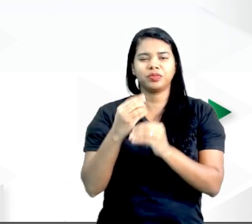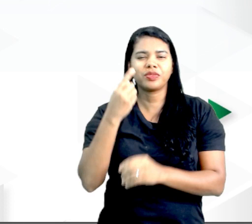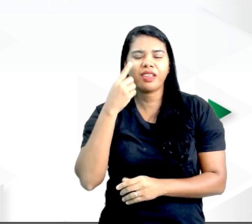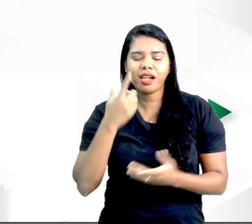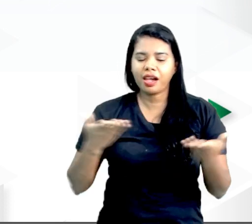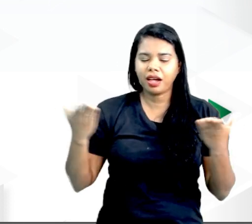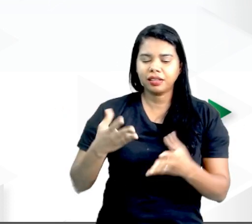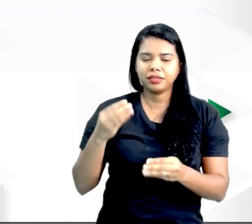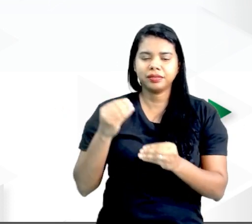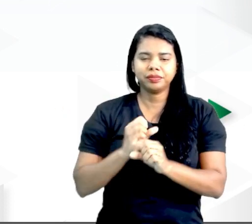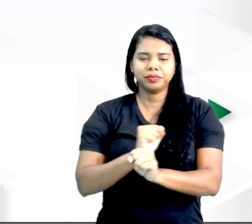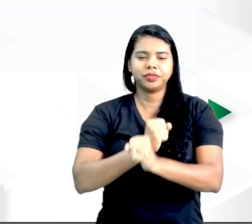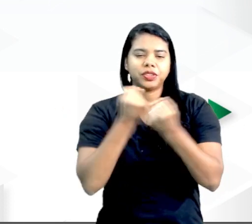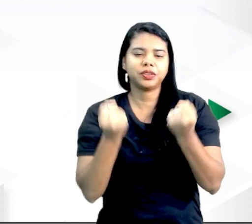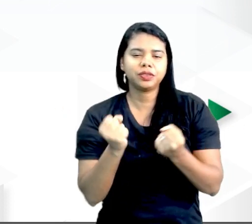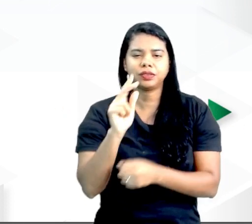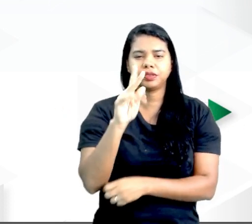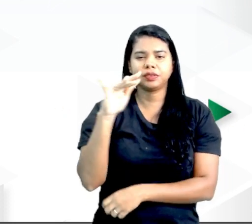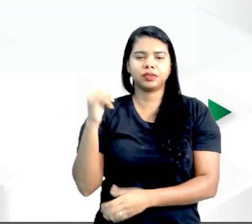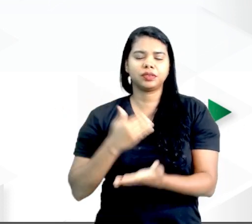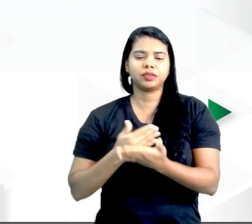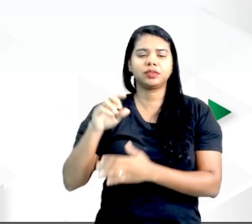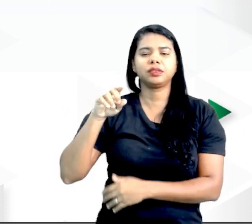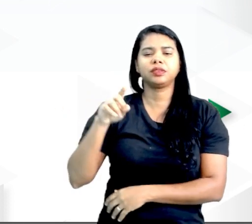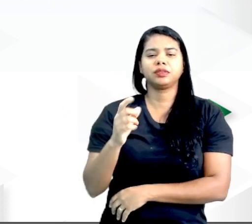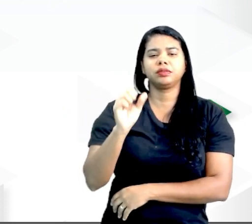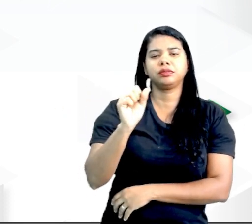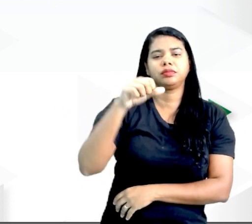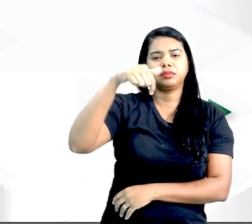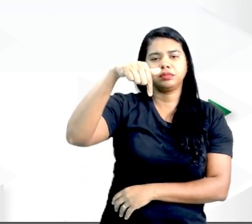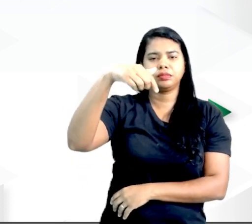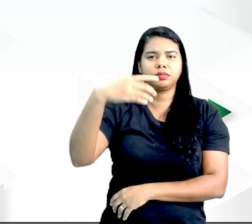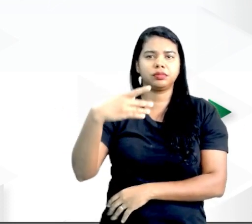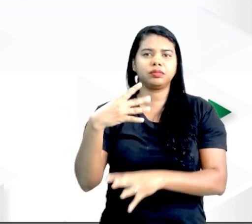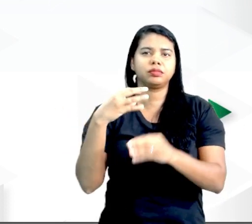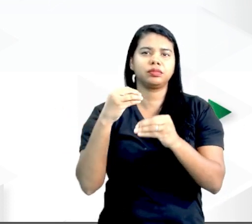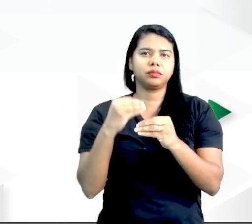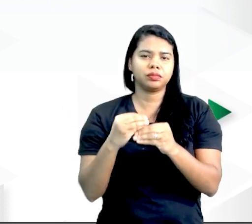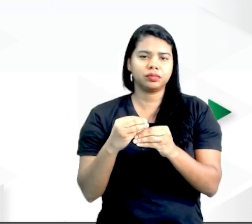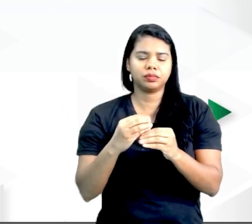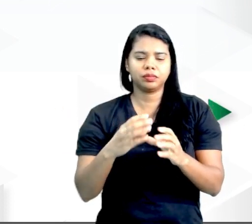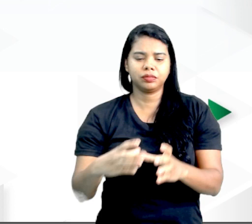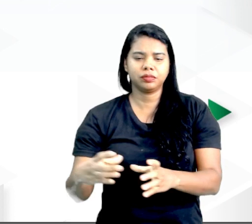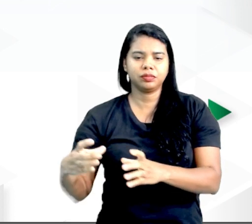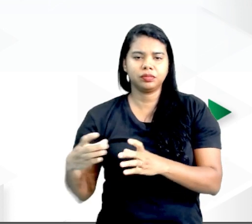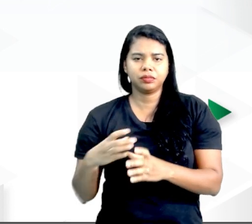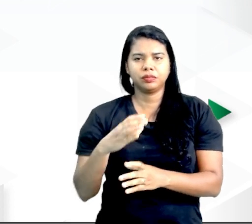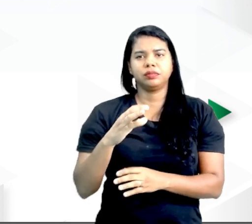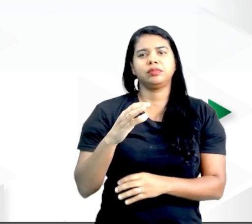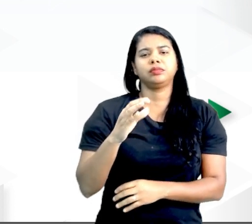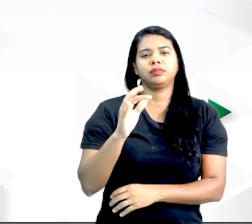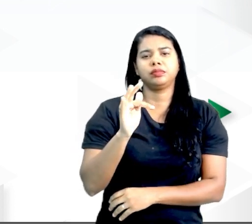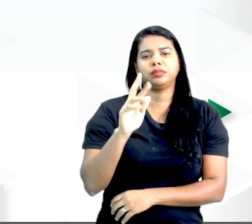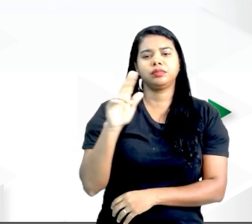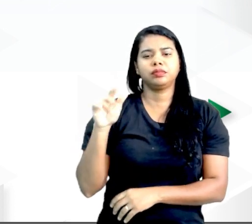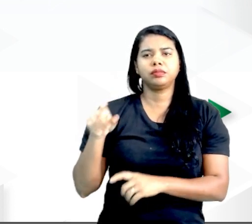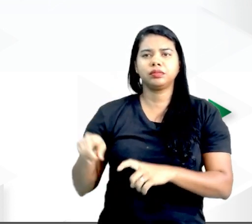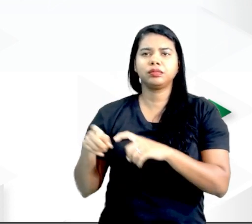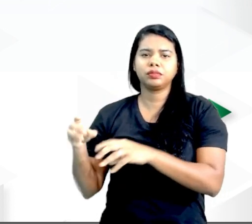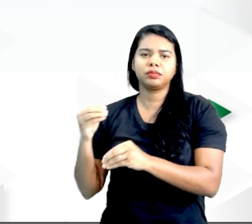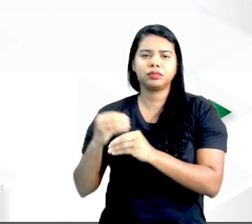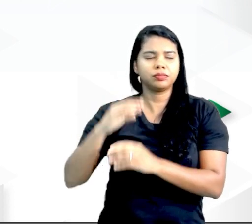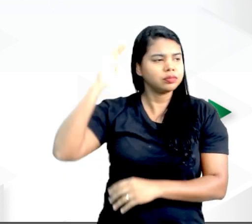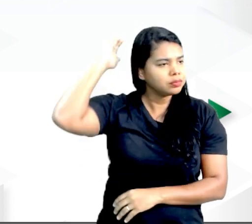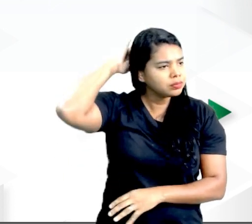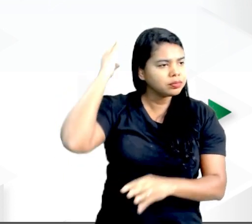revolta do quebra-quilo, movimento iniciado em 1874, na Vila dos Fagundes, situada na província paraibana,